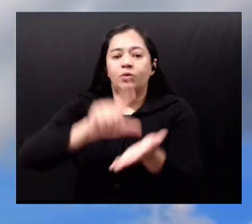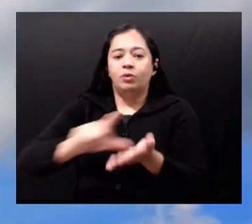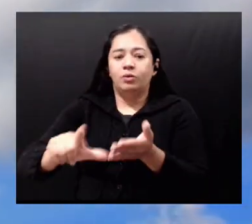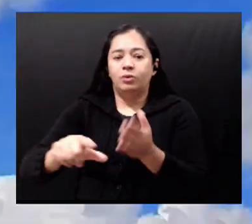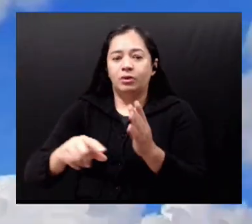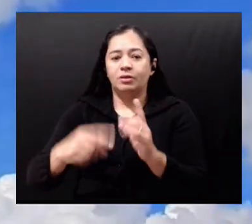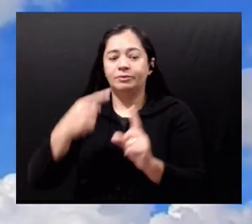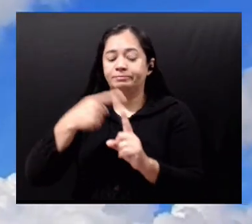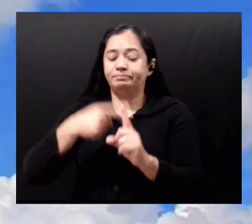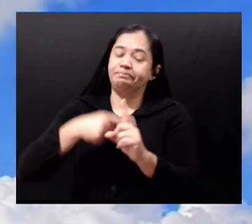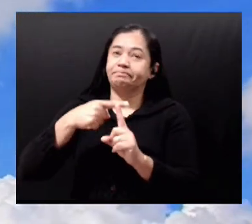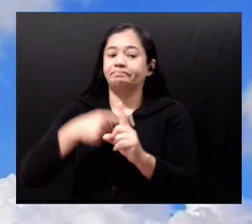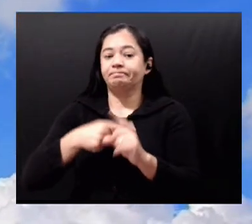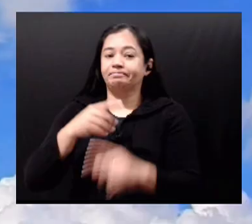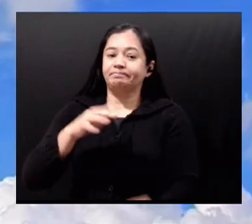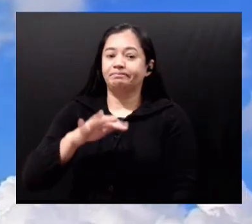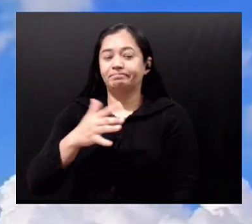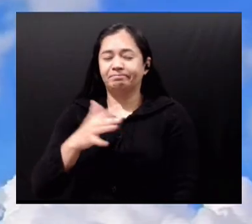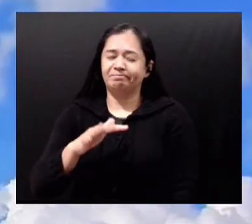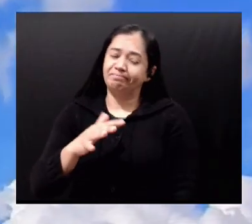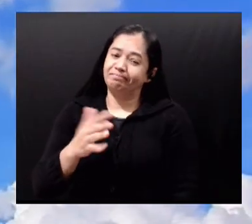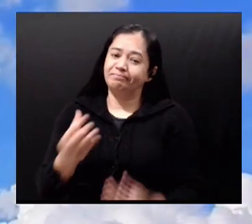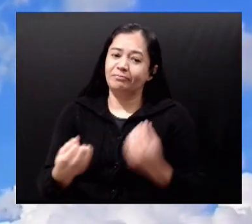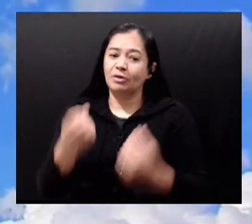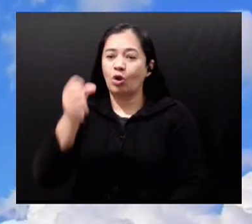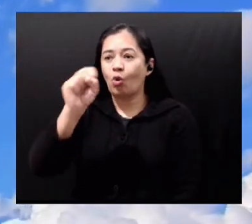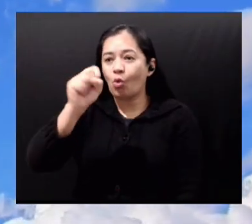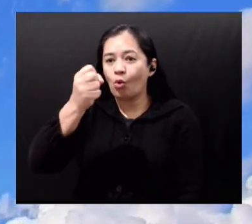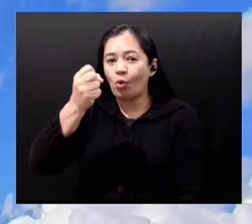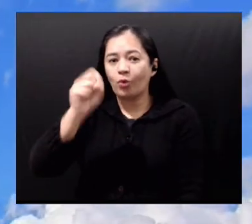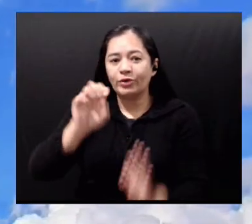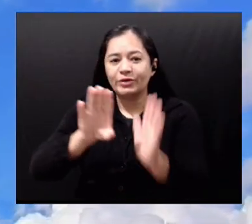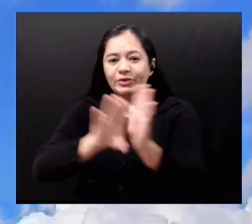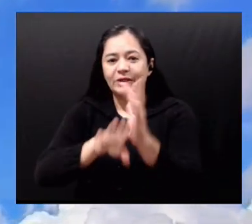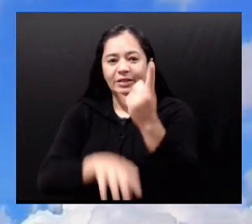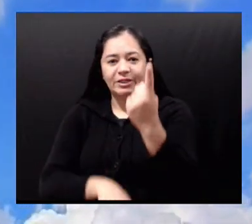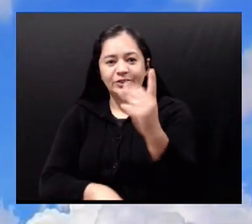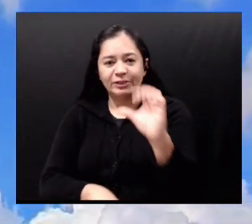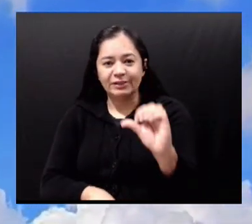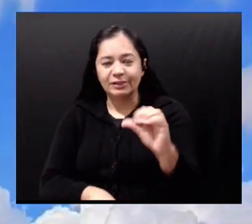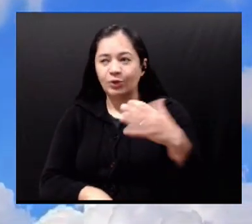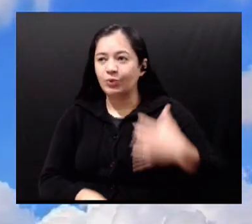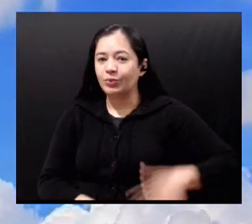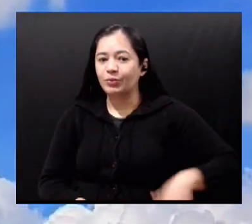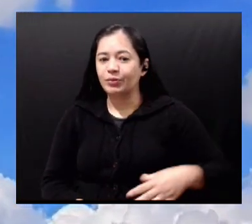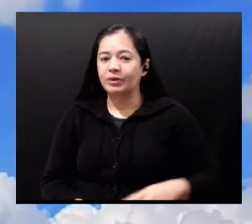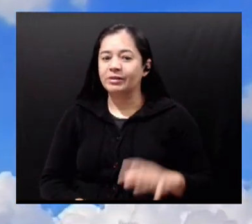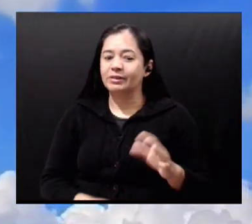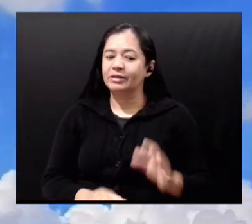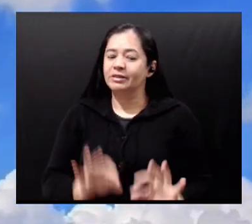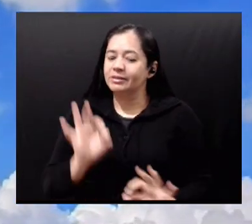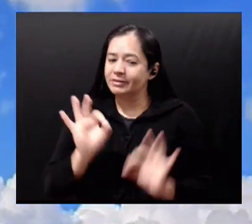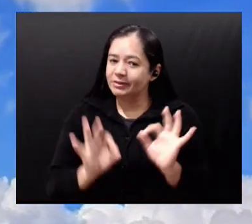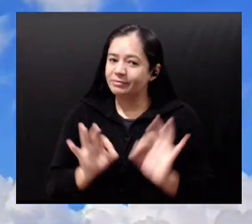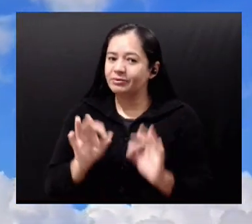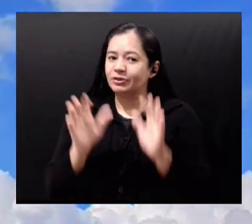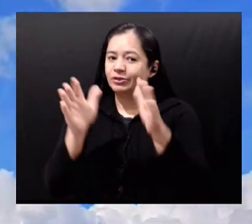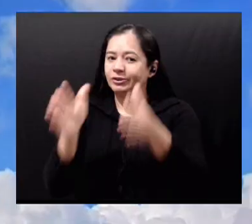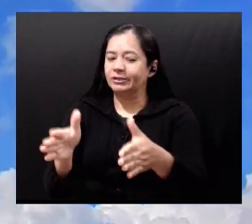pouquinho agradável, será? Entre 8 e 19 graus, né? Então se prepare, tá chegando aí uma frente fria.